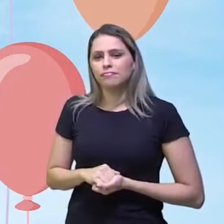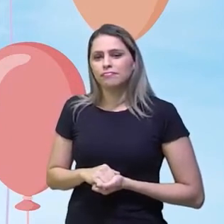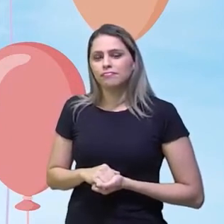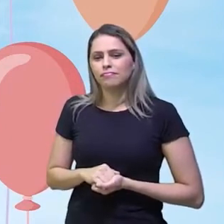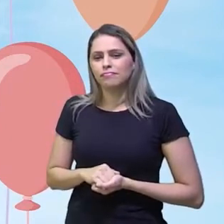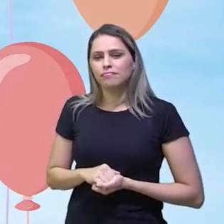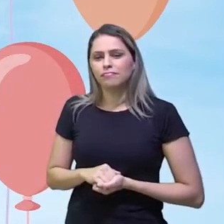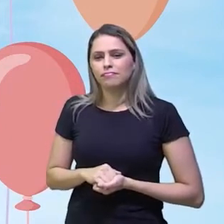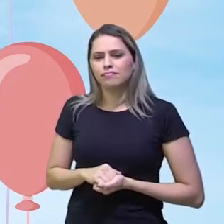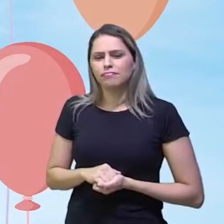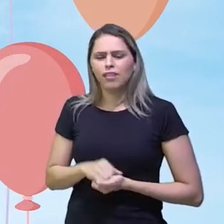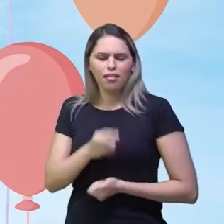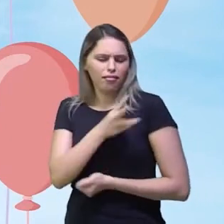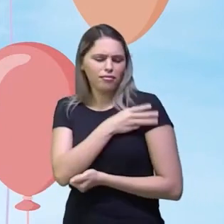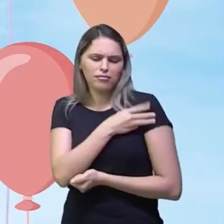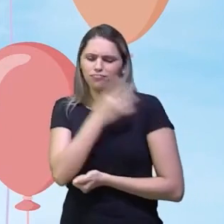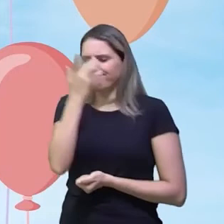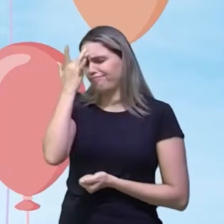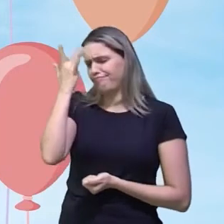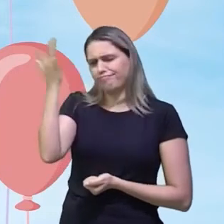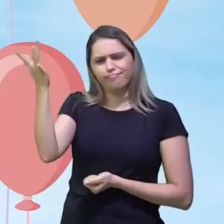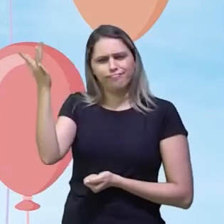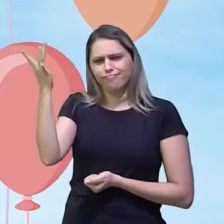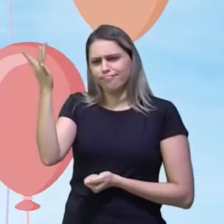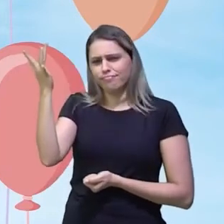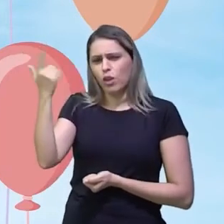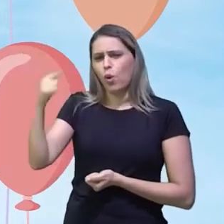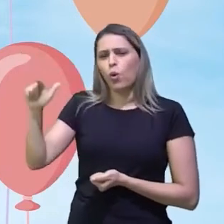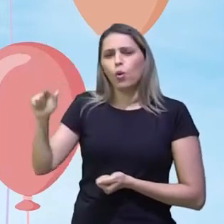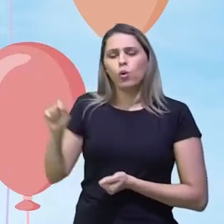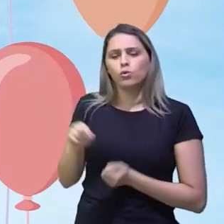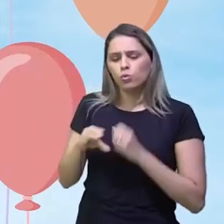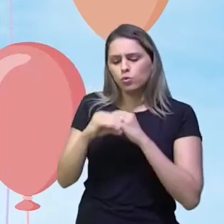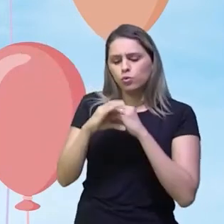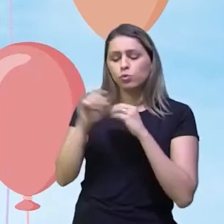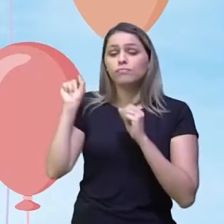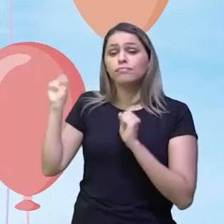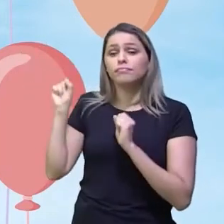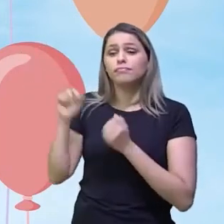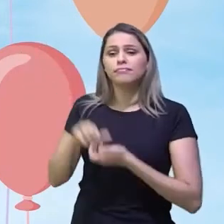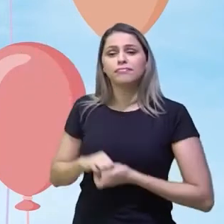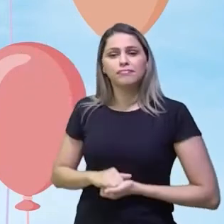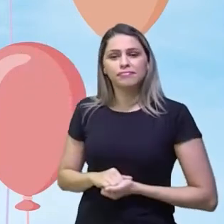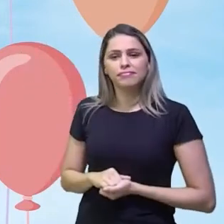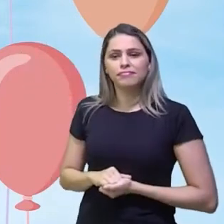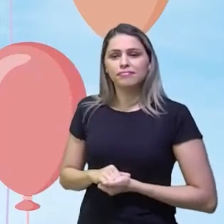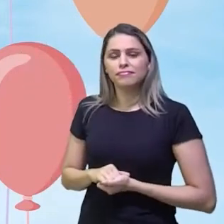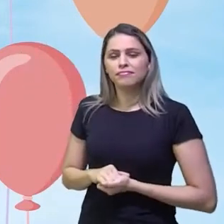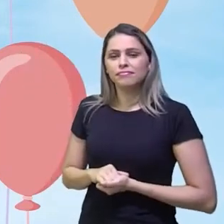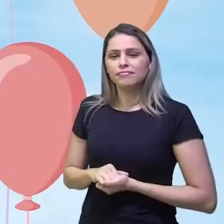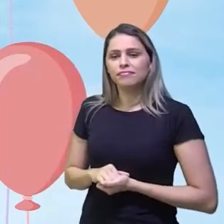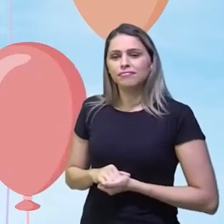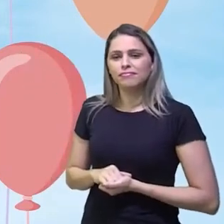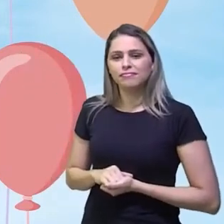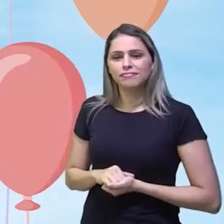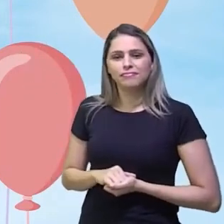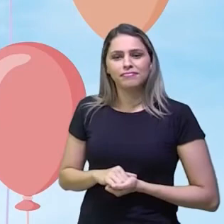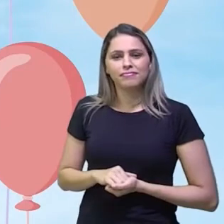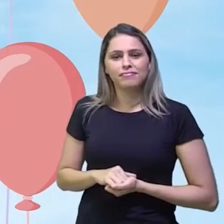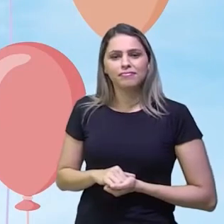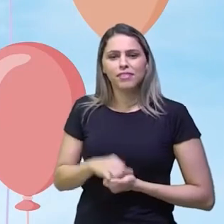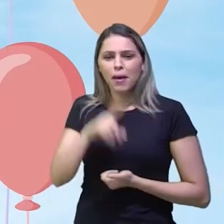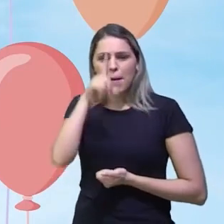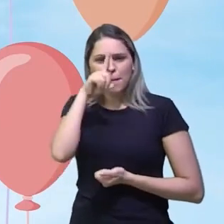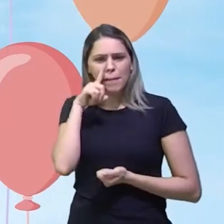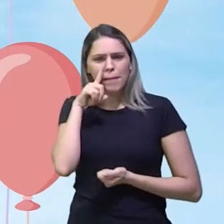Isso. Fácil. Pro terceiro ano, isso é fichinha. Vamos estourar mais um balão. Vamos lá. Vamos estourar esse amarelo